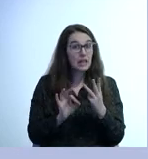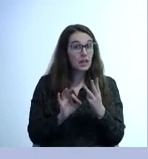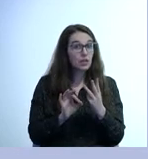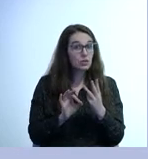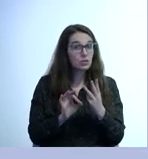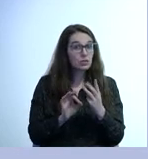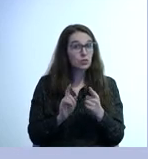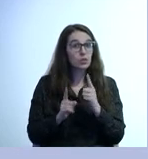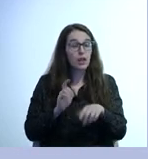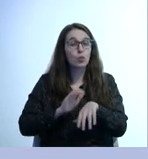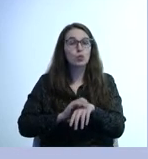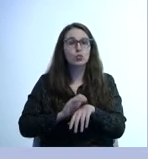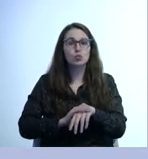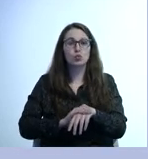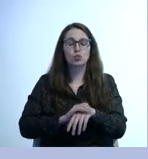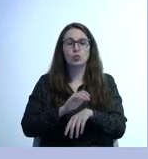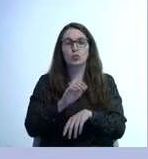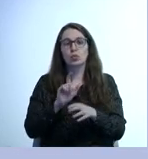custo do projeto.